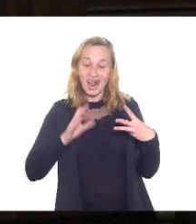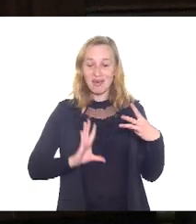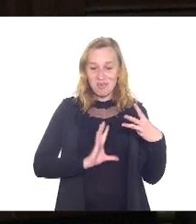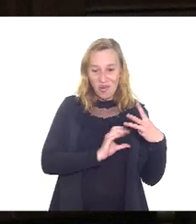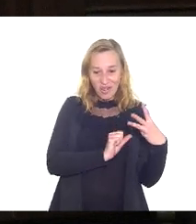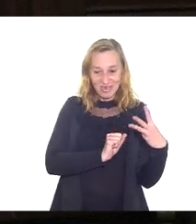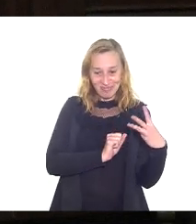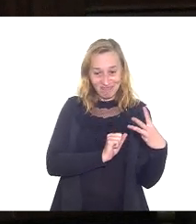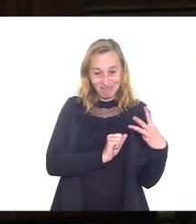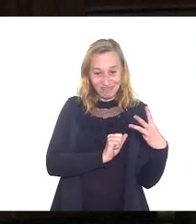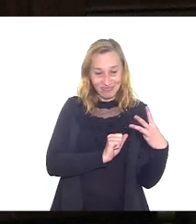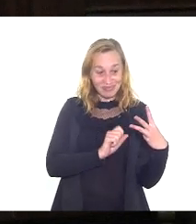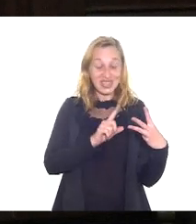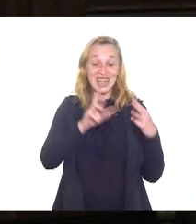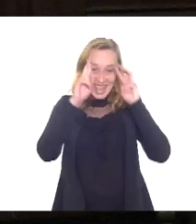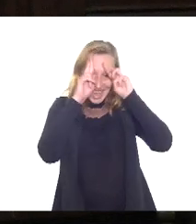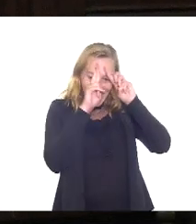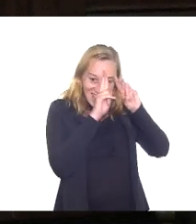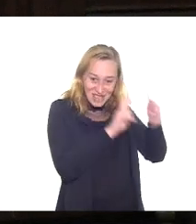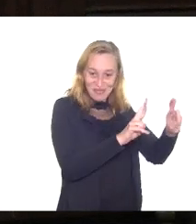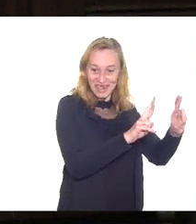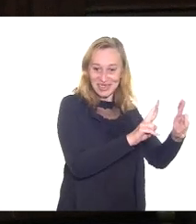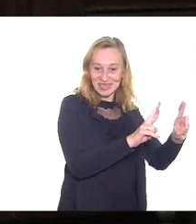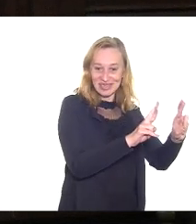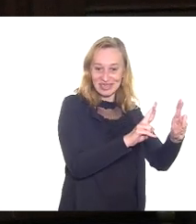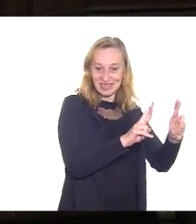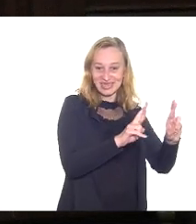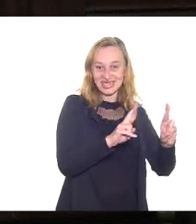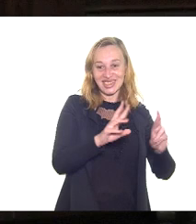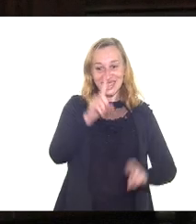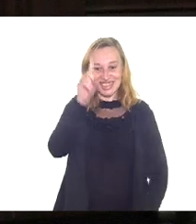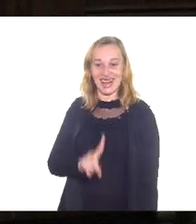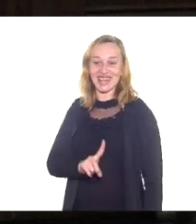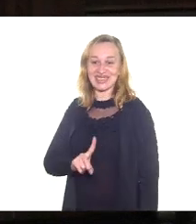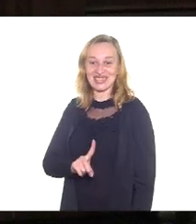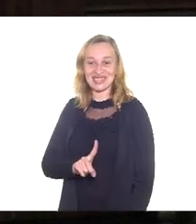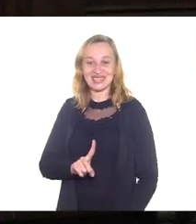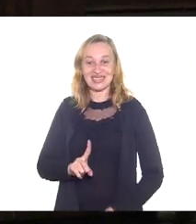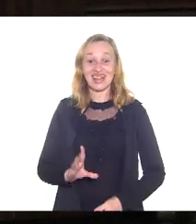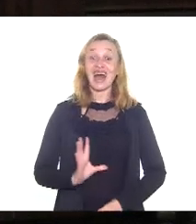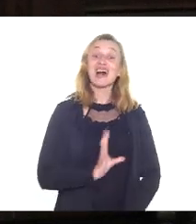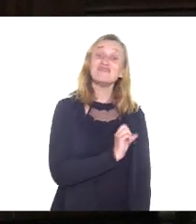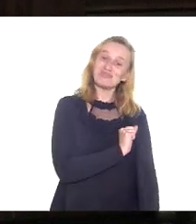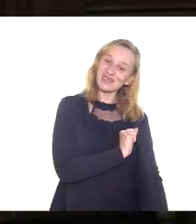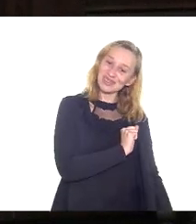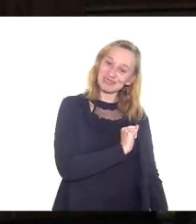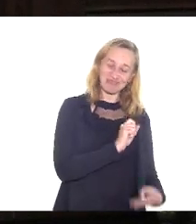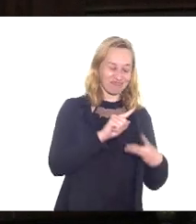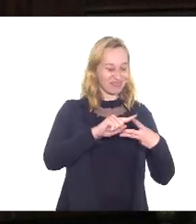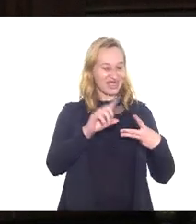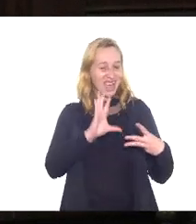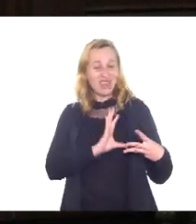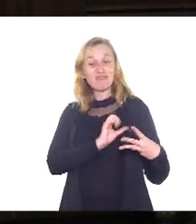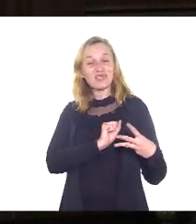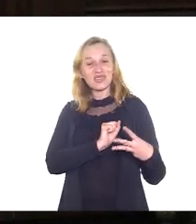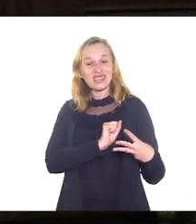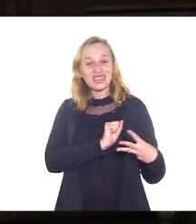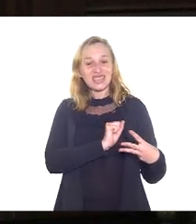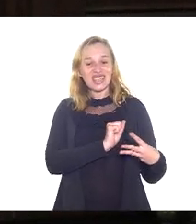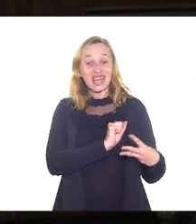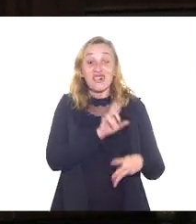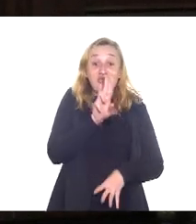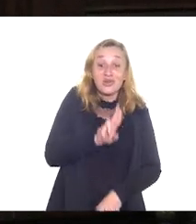amor, respeito e direito. Amor. Essa palavra amor, ela